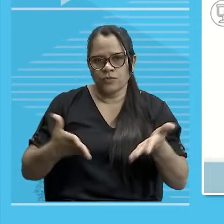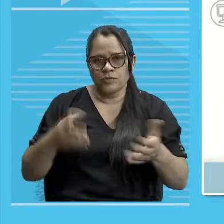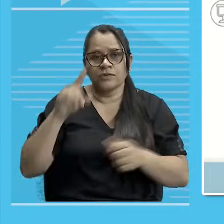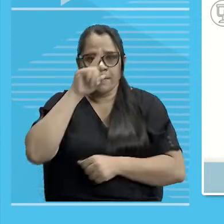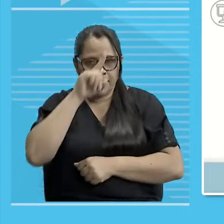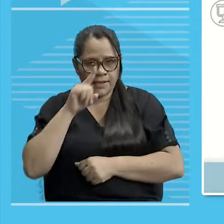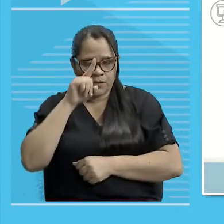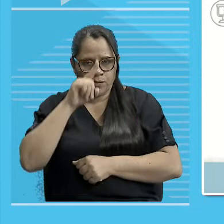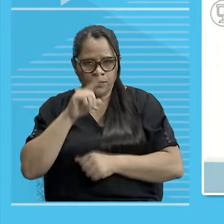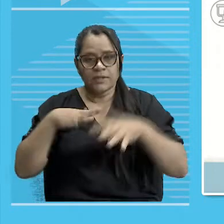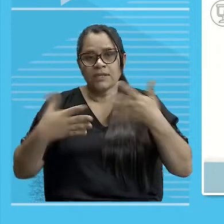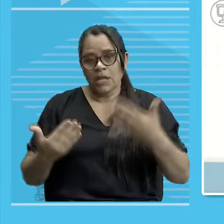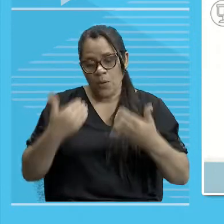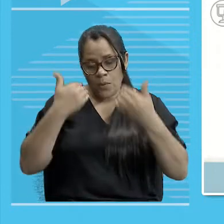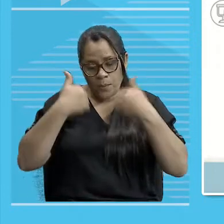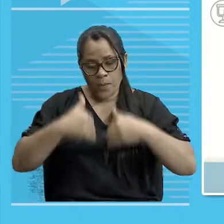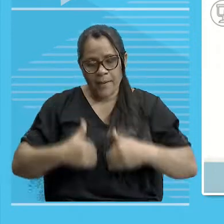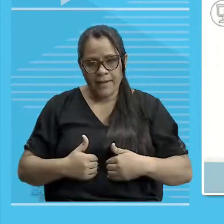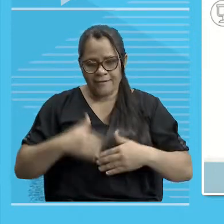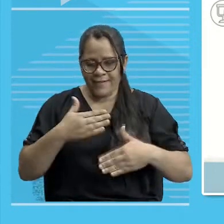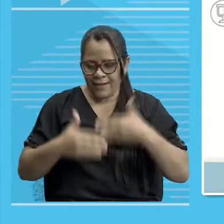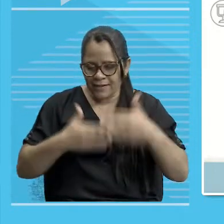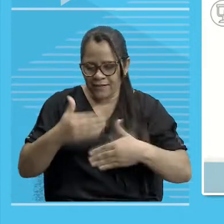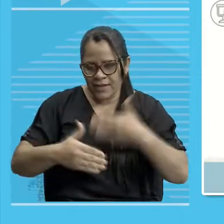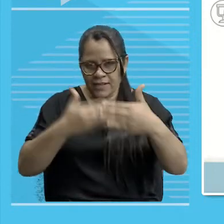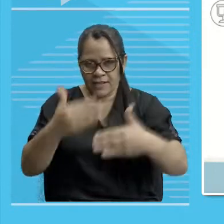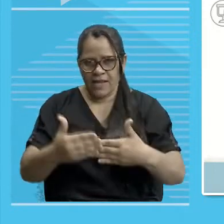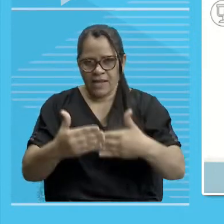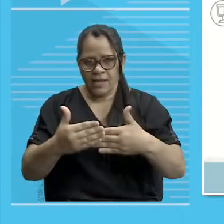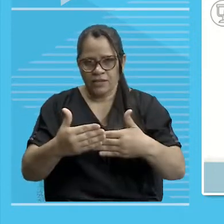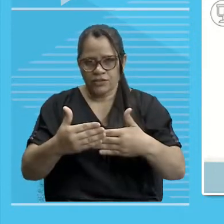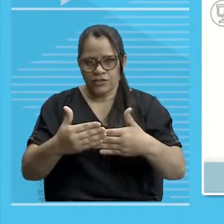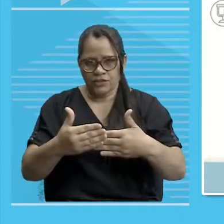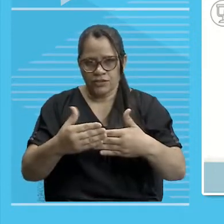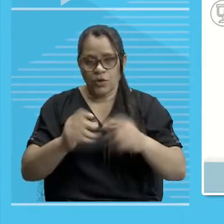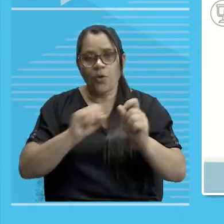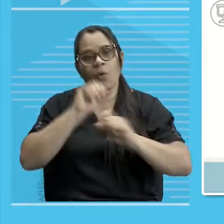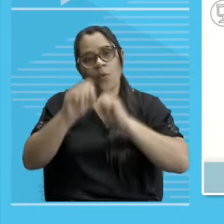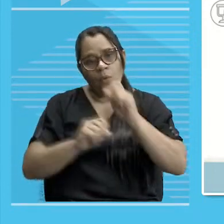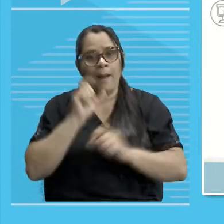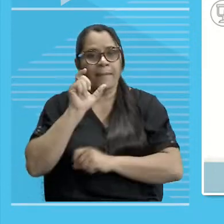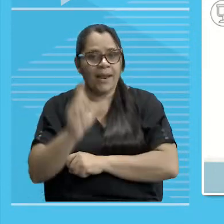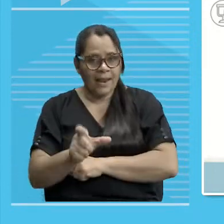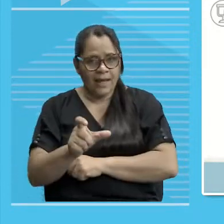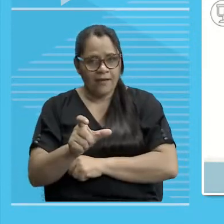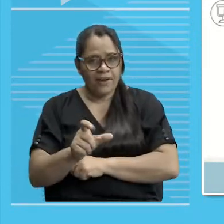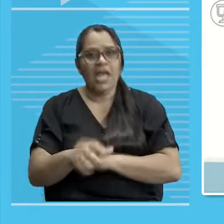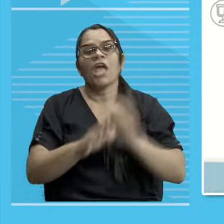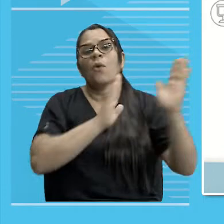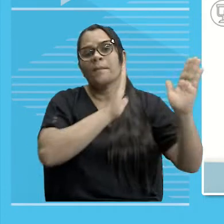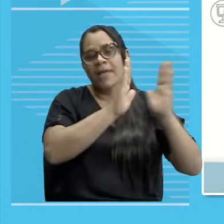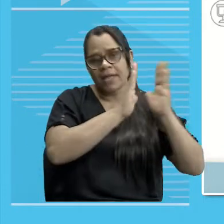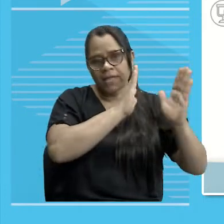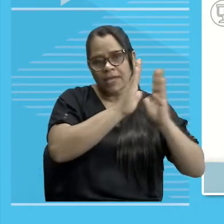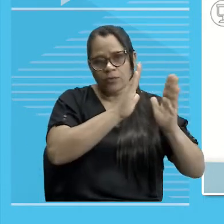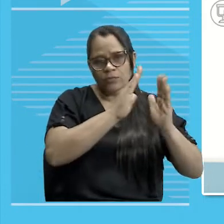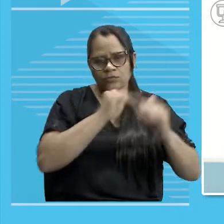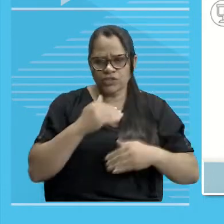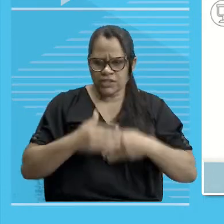Então, puberdade, na verdade, pessoal, ou atributo de puberi, né? Período de